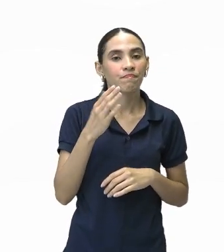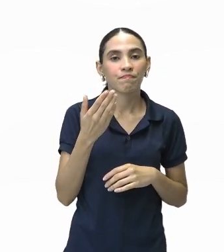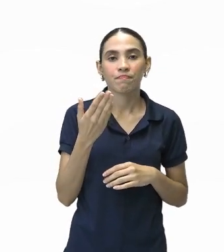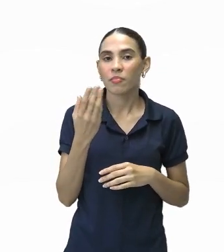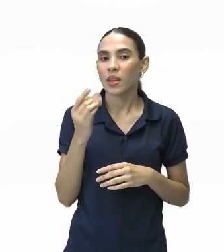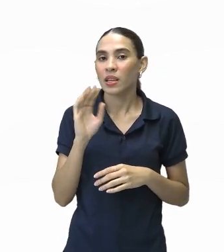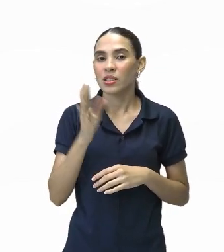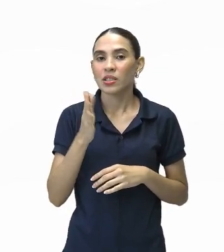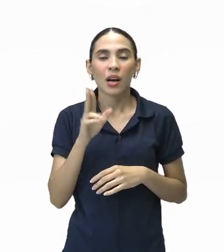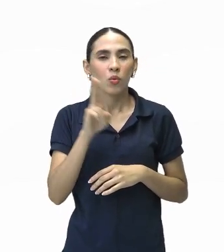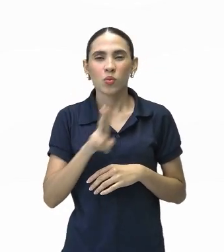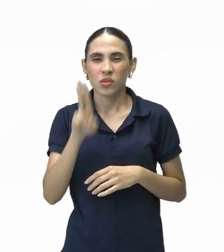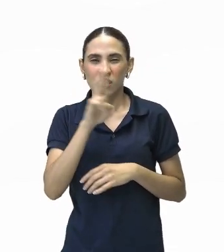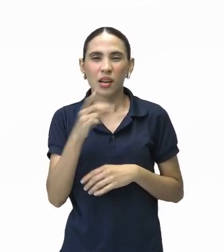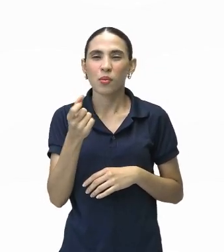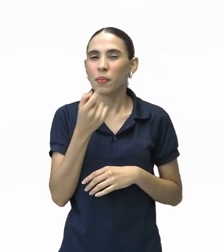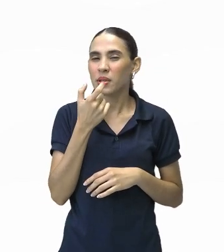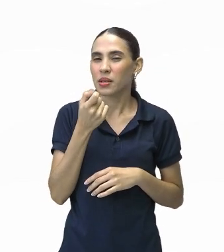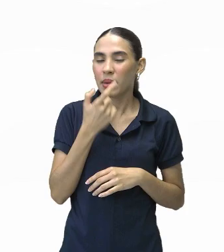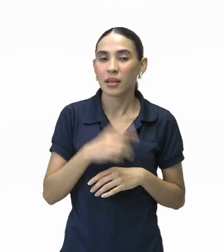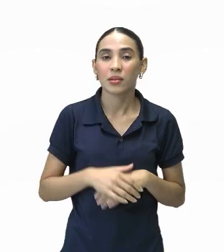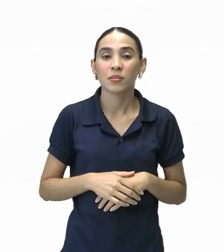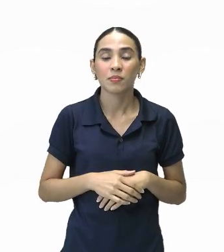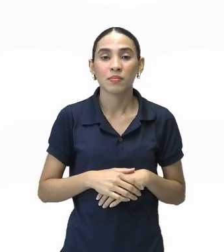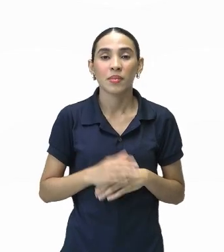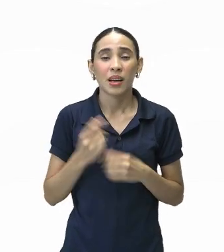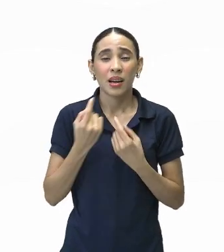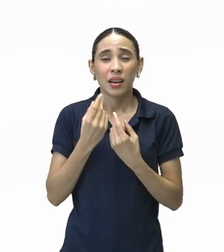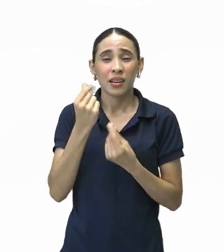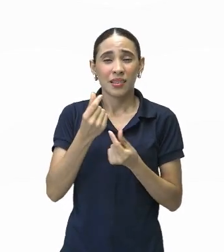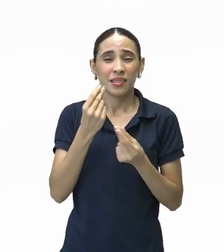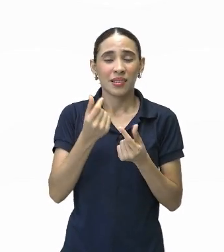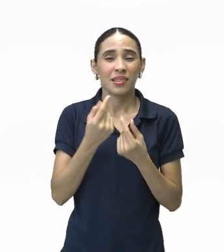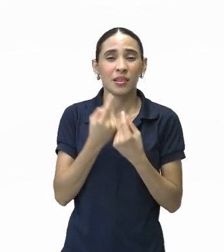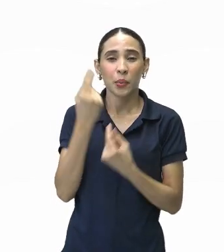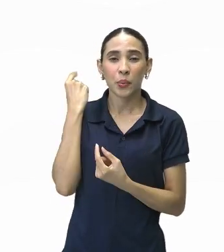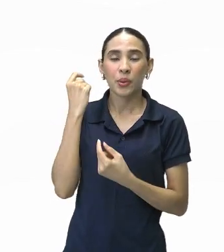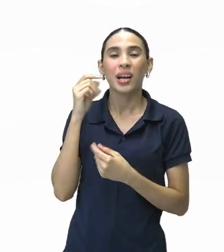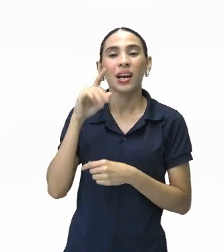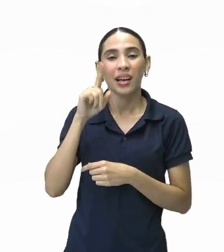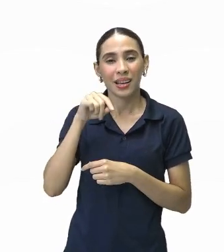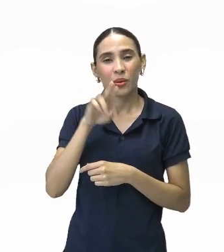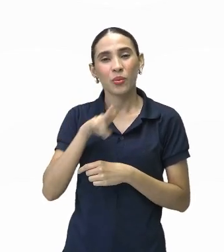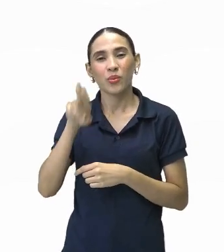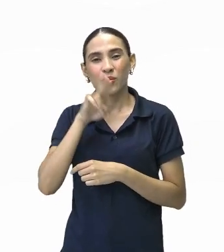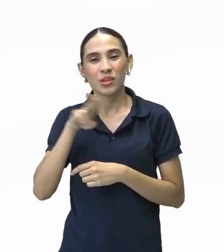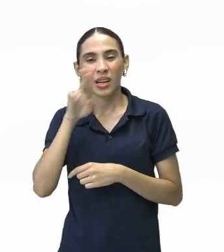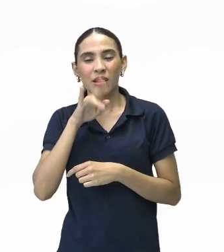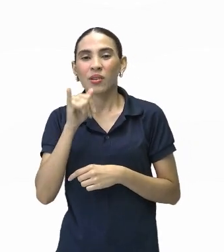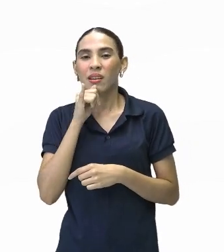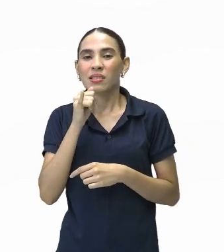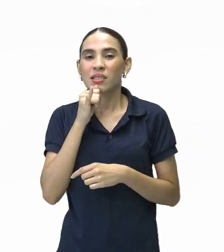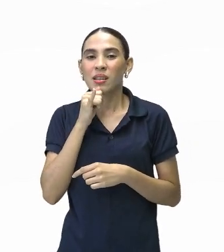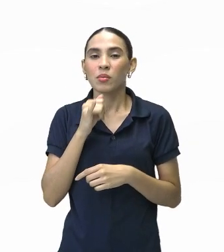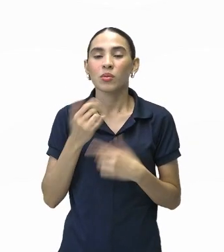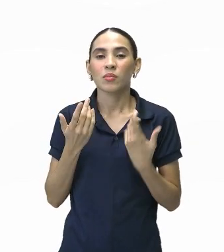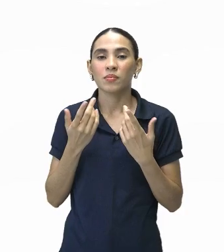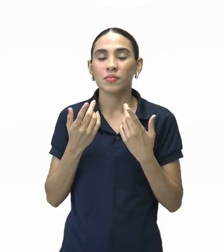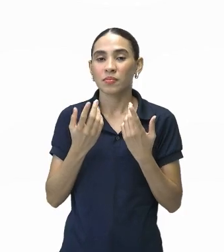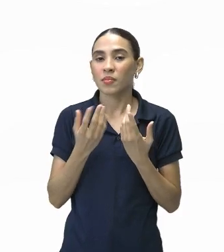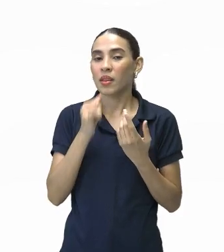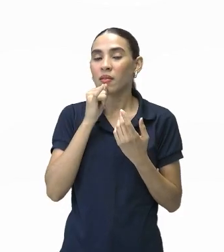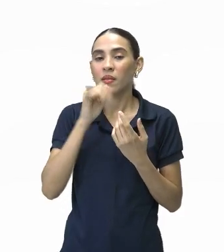já fizeram uso desse medicamento. Muito tempo atrás ele era bastante utilizado para descongestionar as